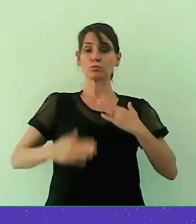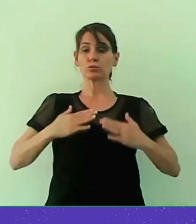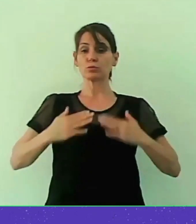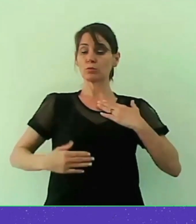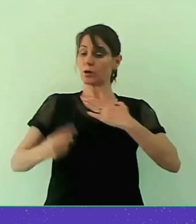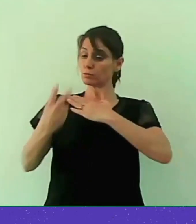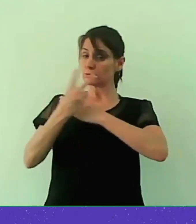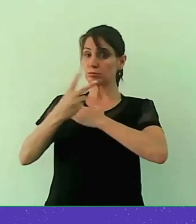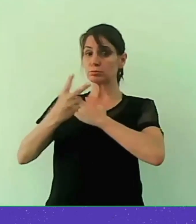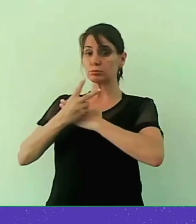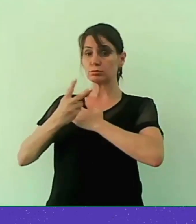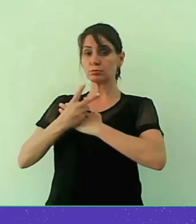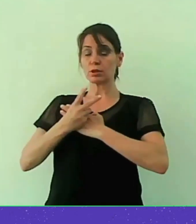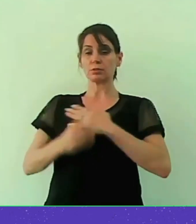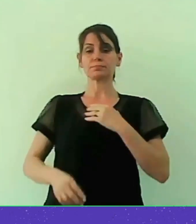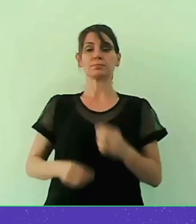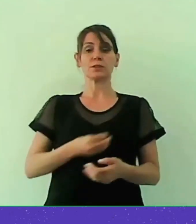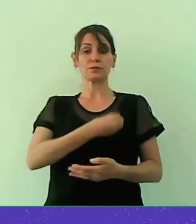a vida física.